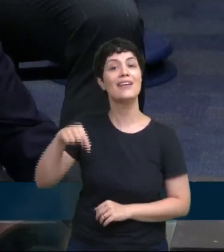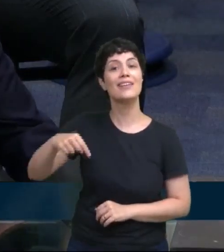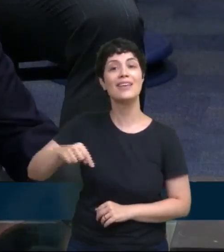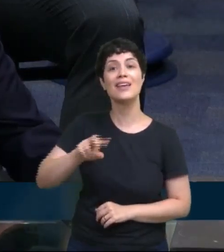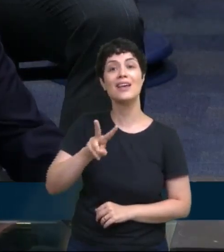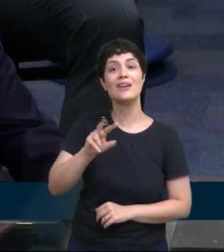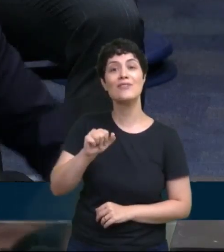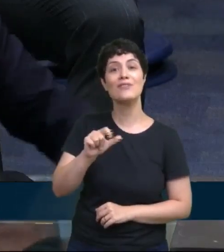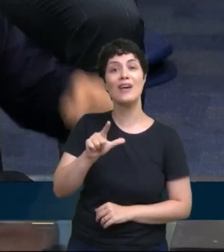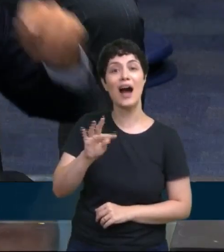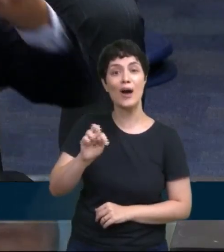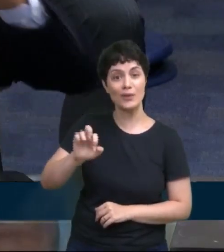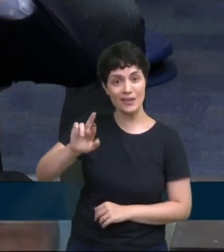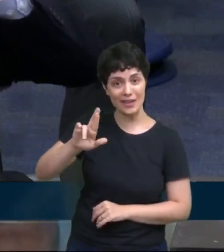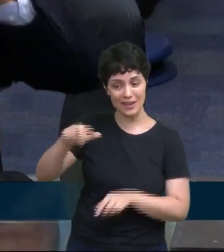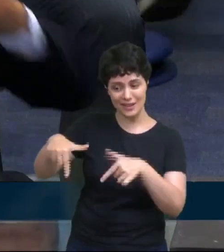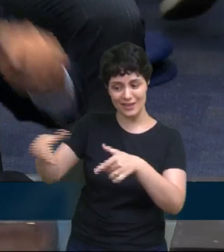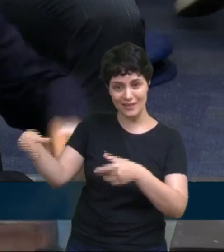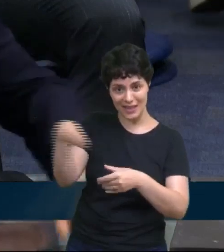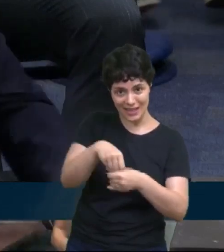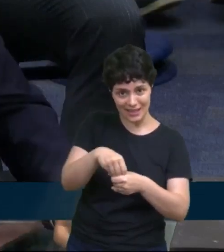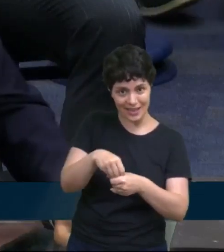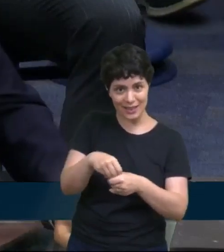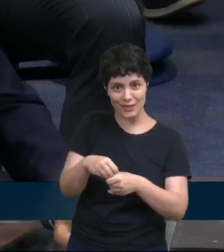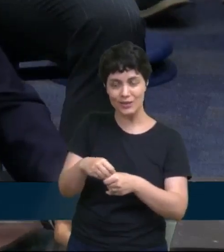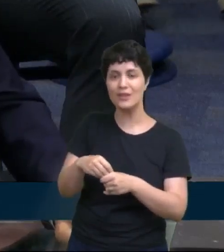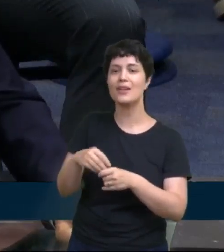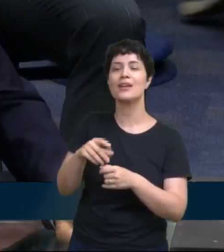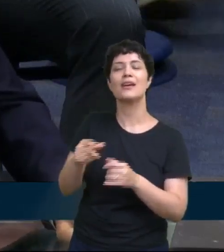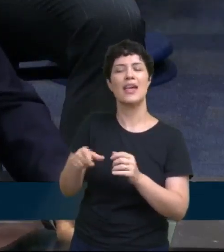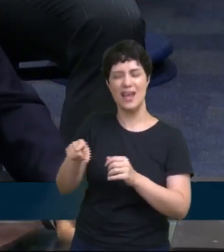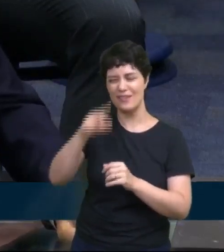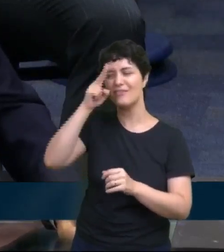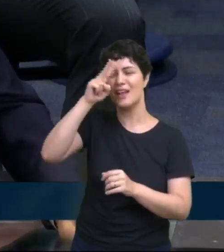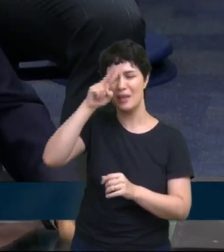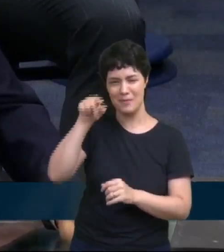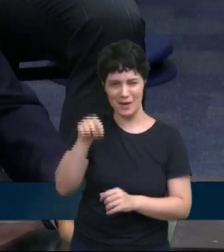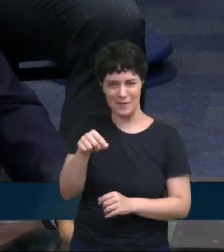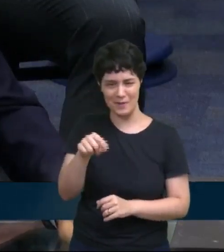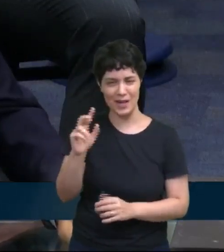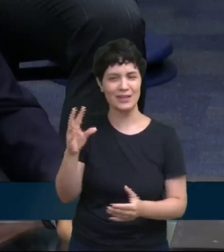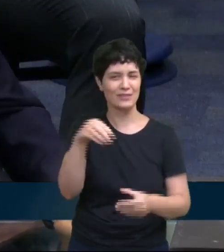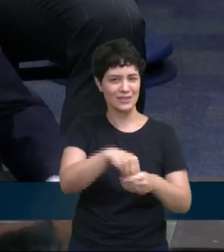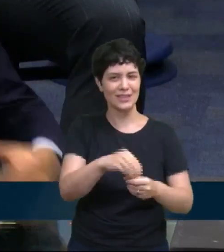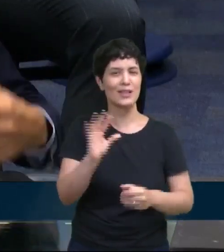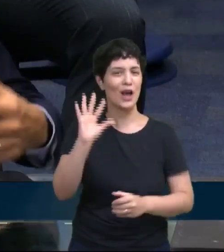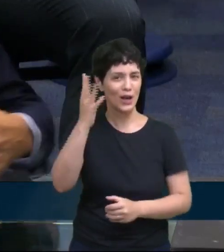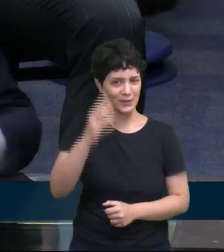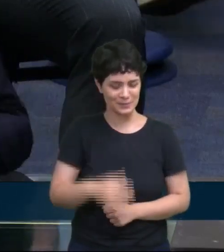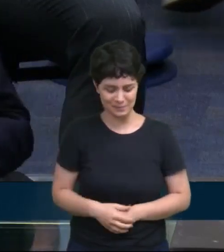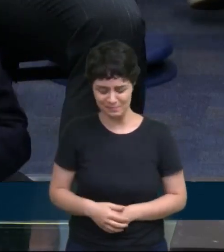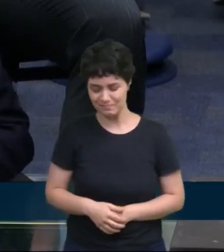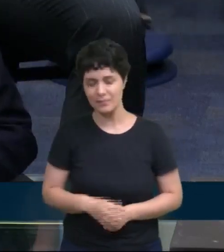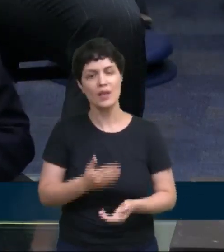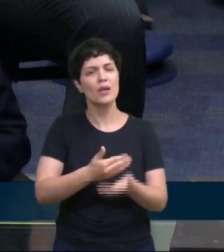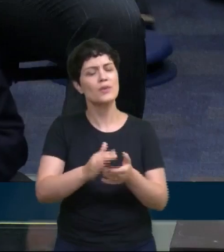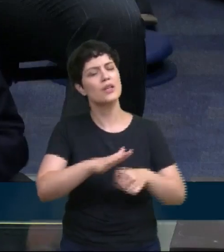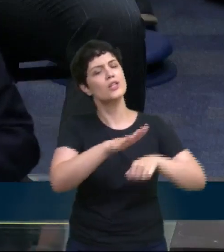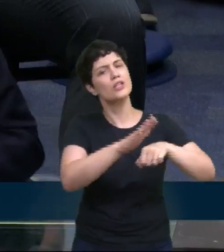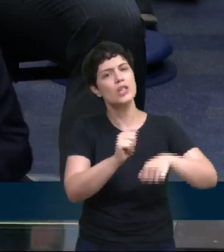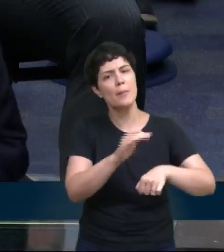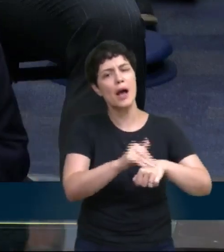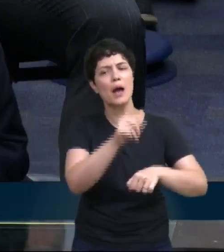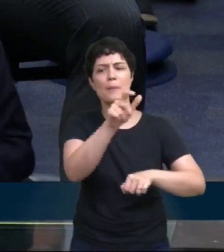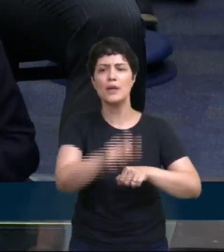agora é mestre de cerimônias aqui, ele certamente vai lembrar dessa história. Daí, estavam chamando gente, não parava, o Requião